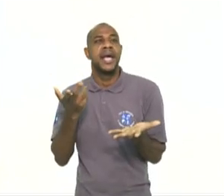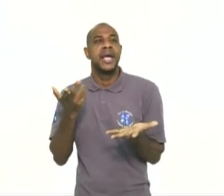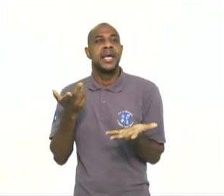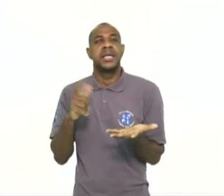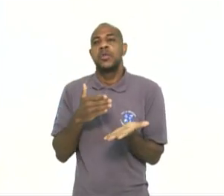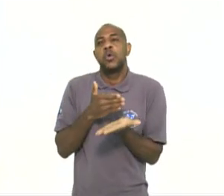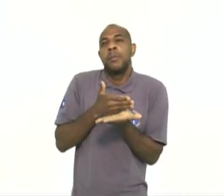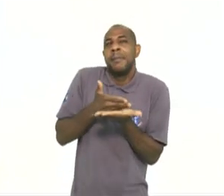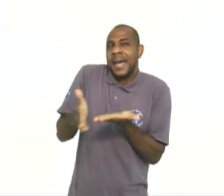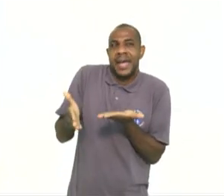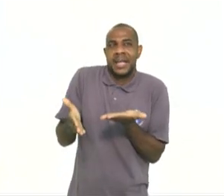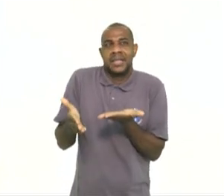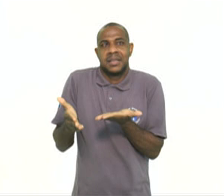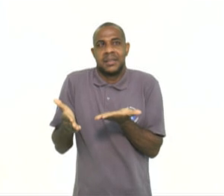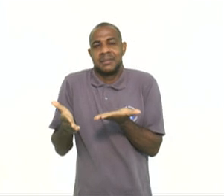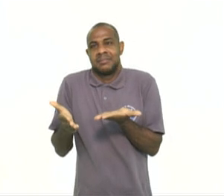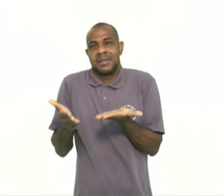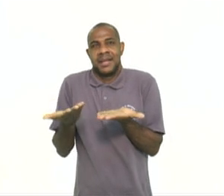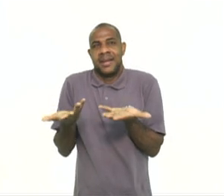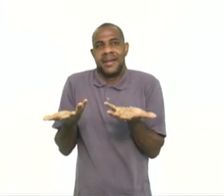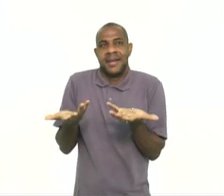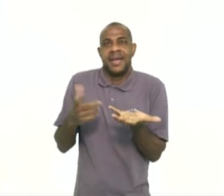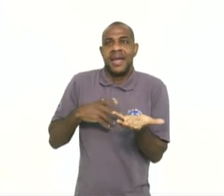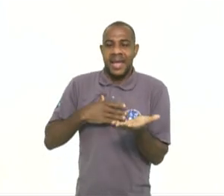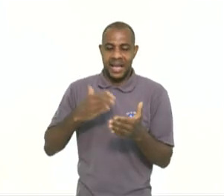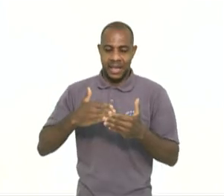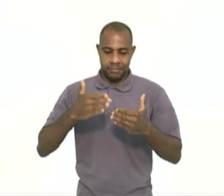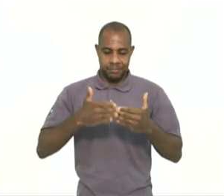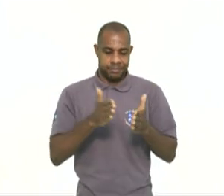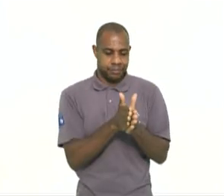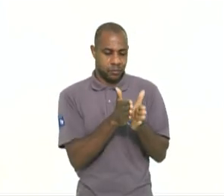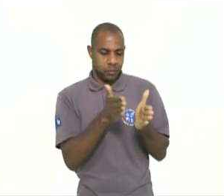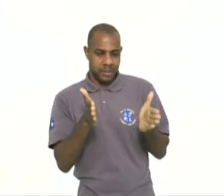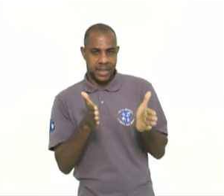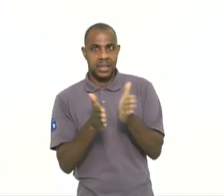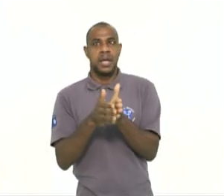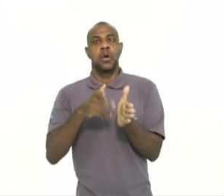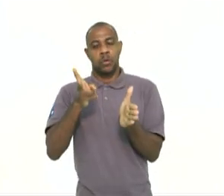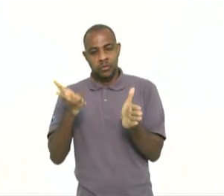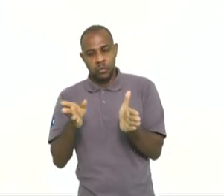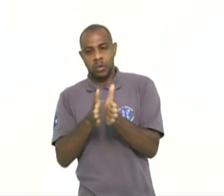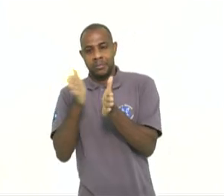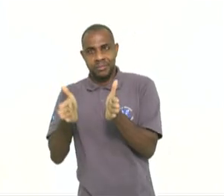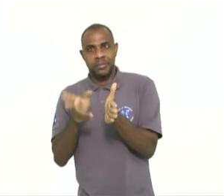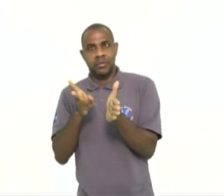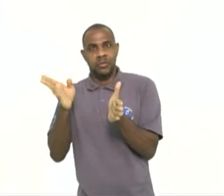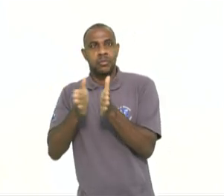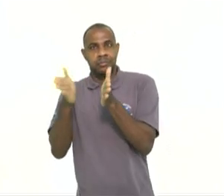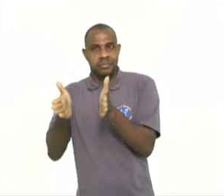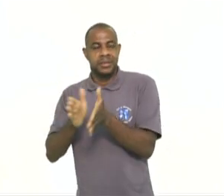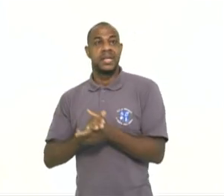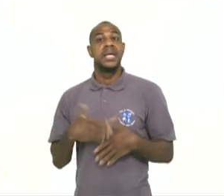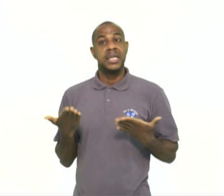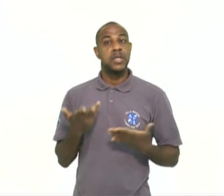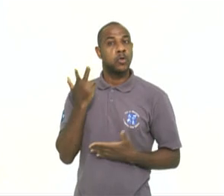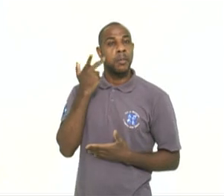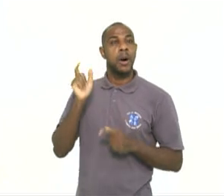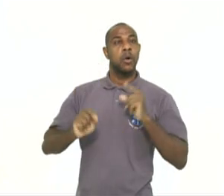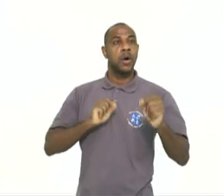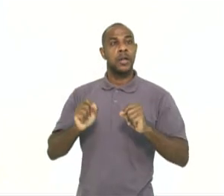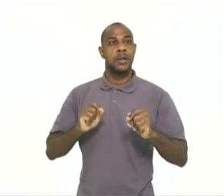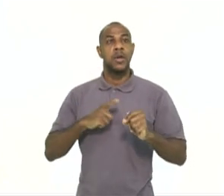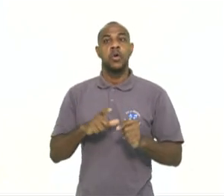elas não começa e termina a mesma edição e geralmente ela ela é feriado ela começa número continua na outra e tal e normalmente